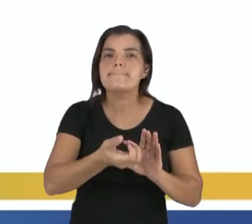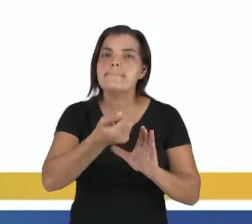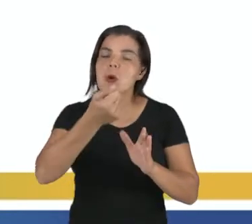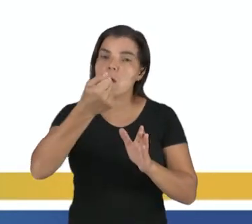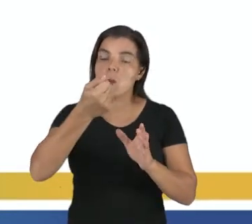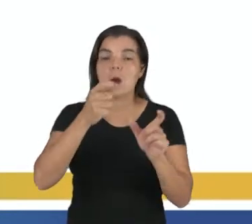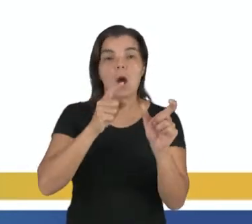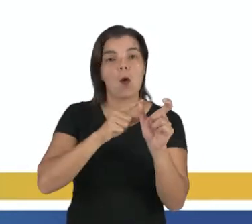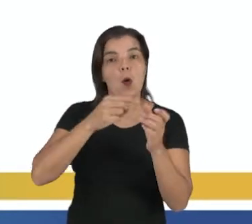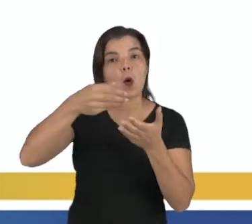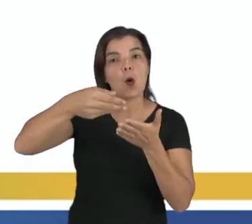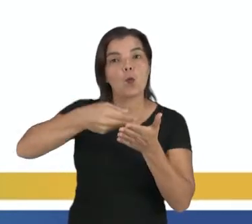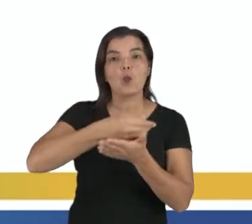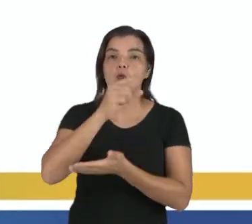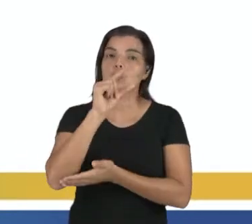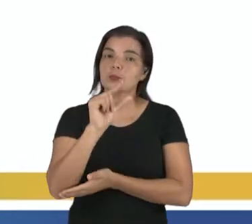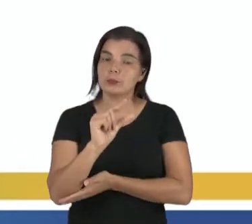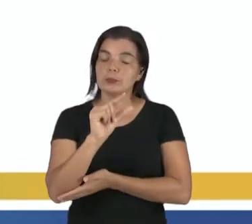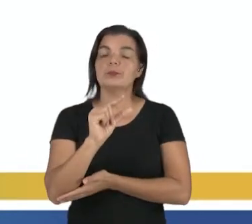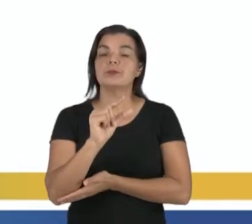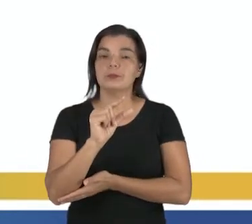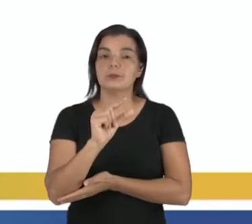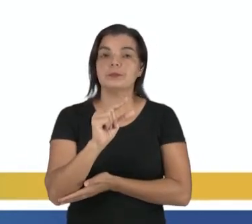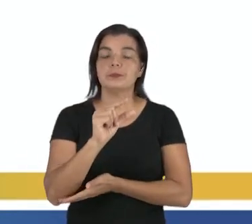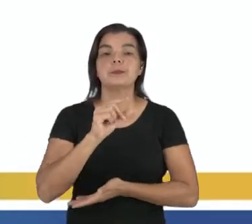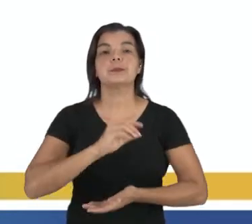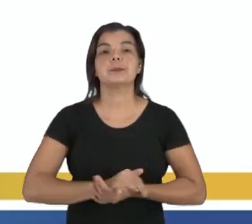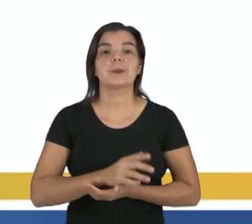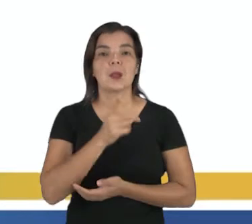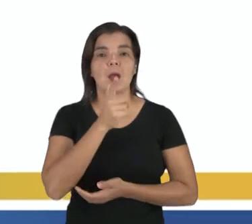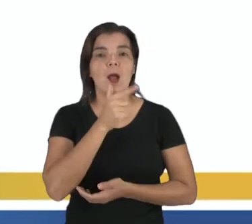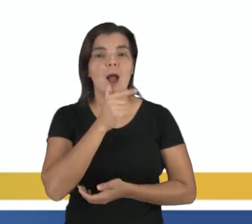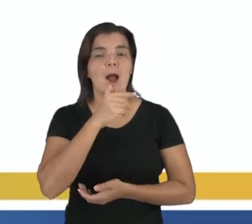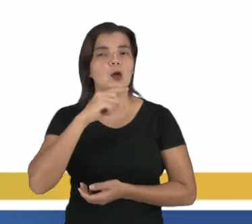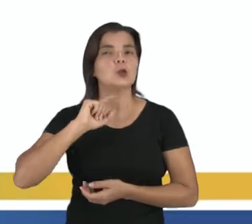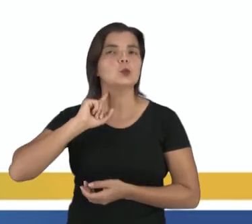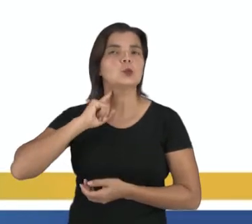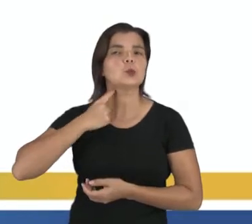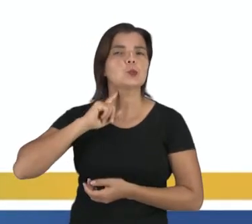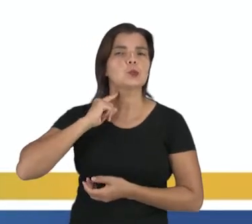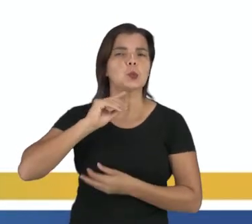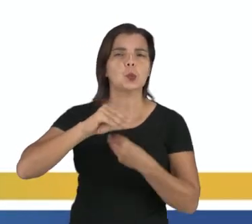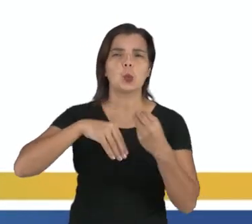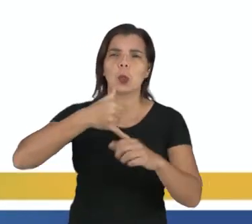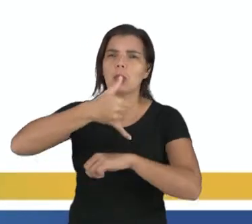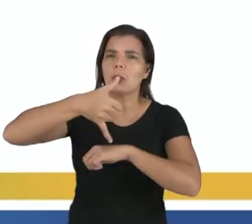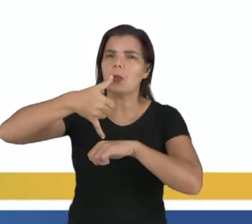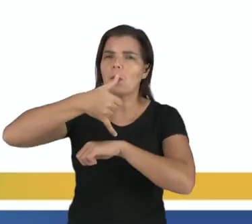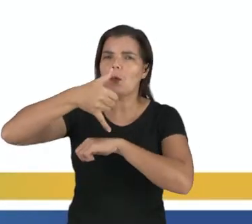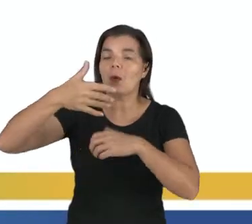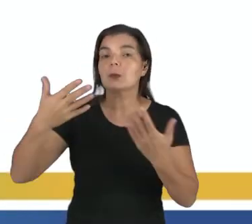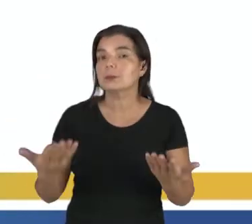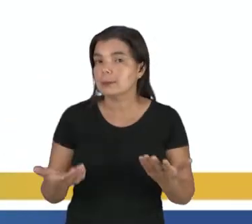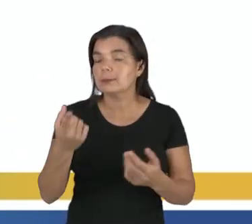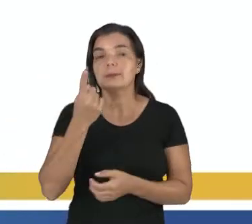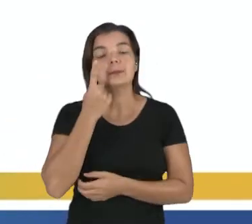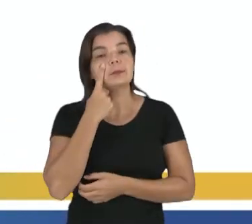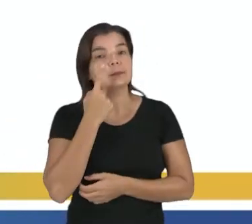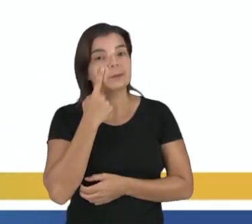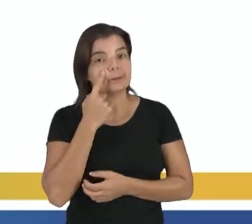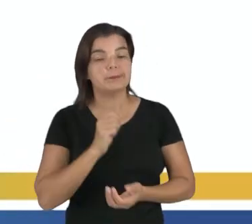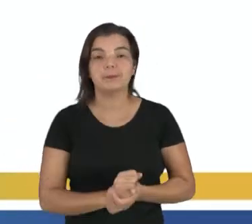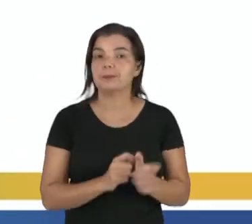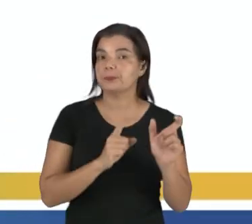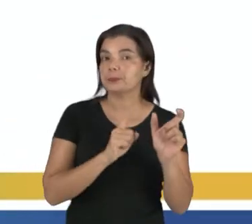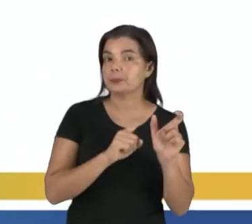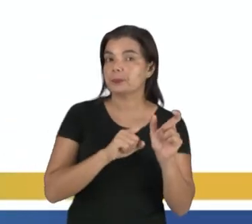na pia, para te capturar uma colherinha perdida naquela água horrorosa, cheia de gordura. Então vejam que